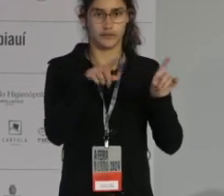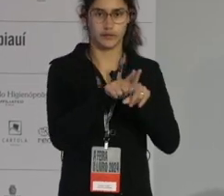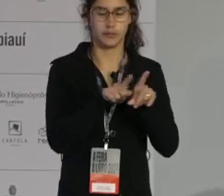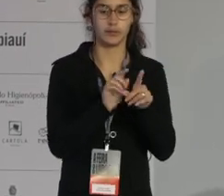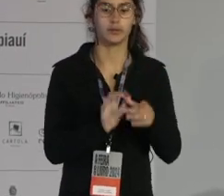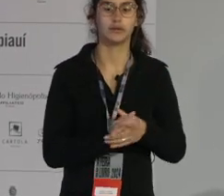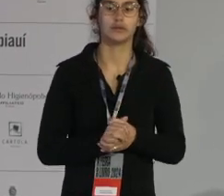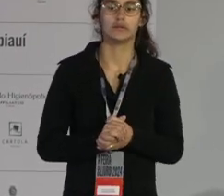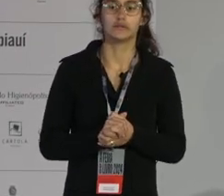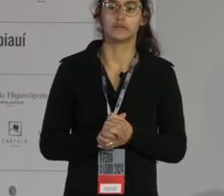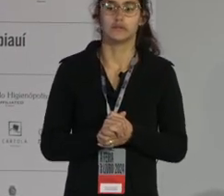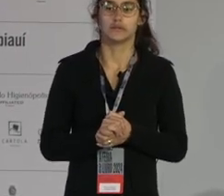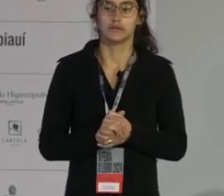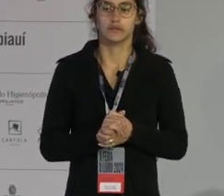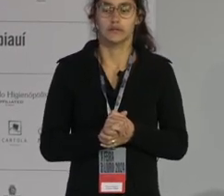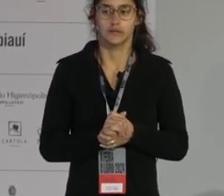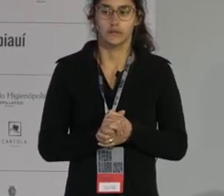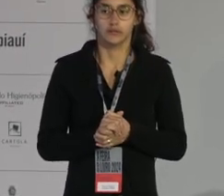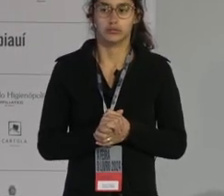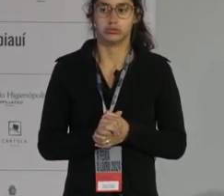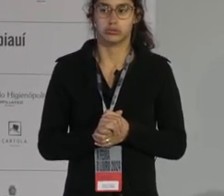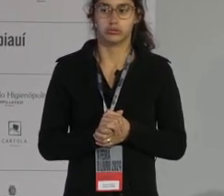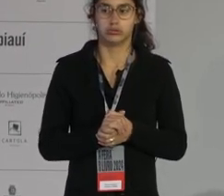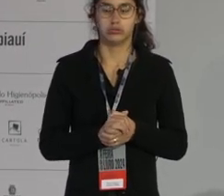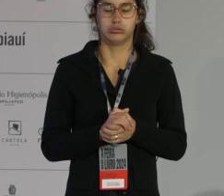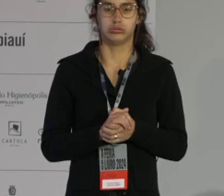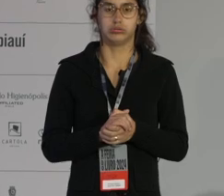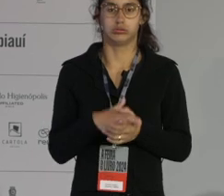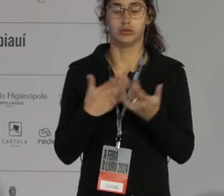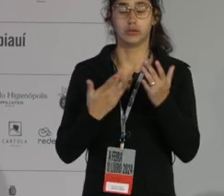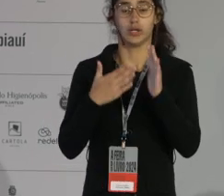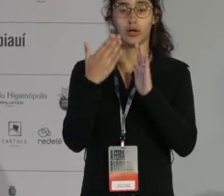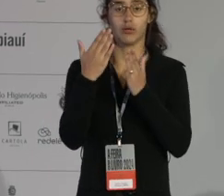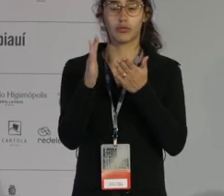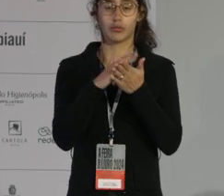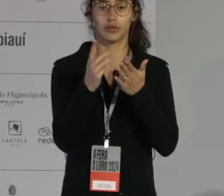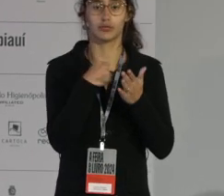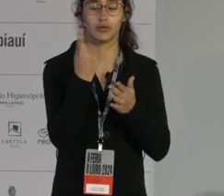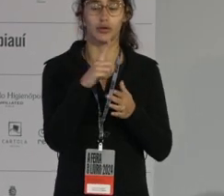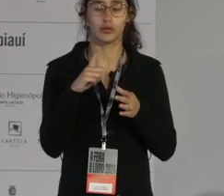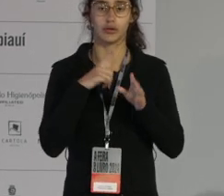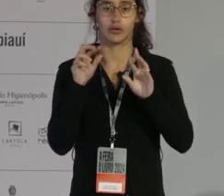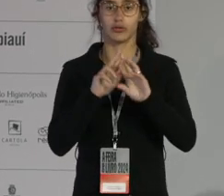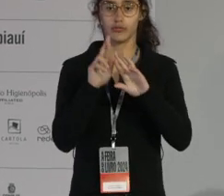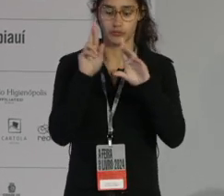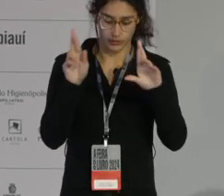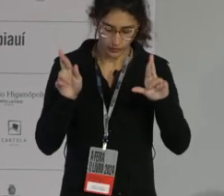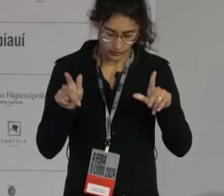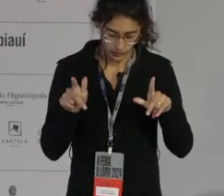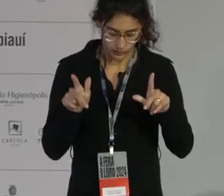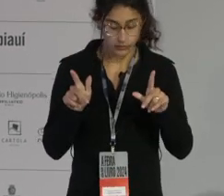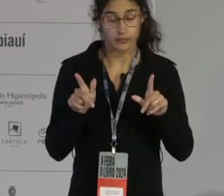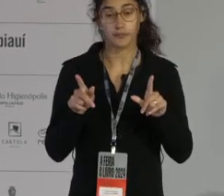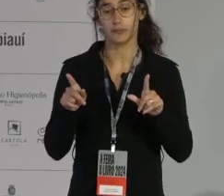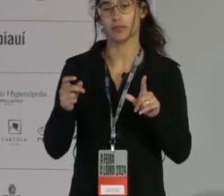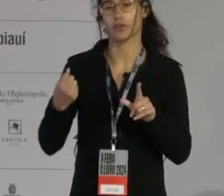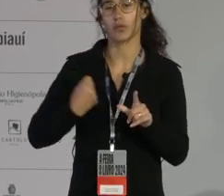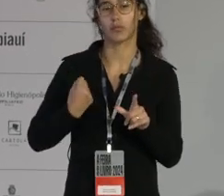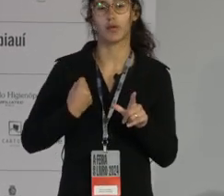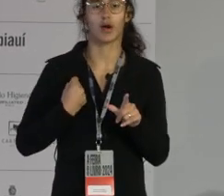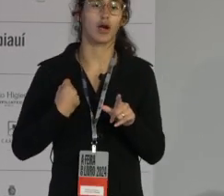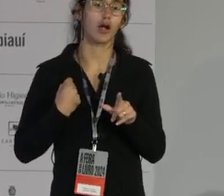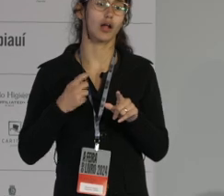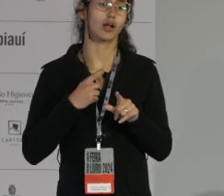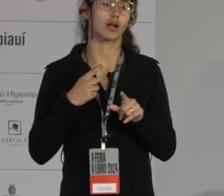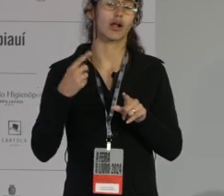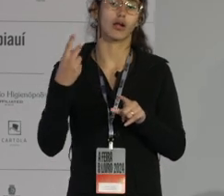Né? E aí, no caso, nossos livros têm uma grande diferença de numérica. Né? O livro dela